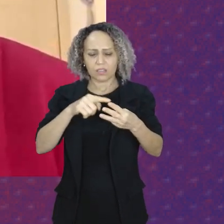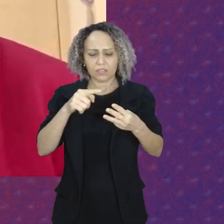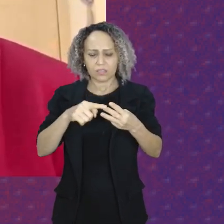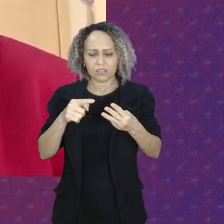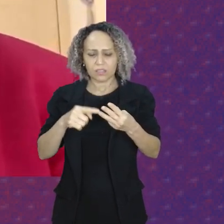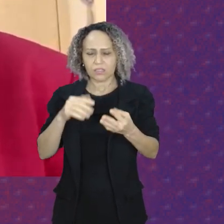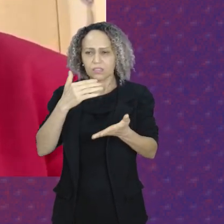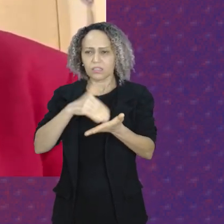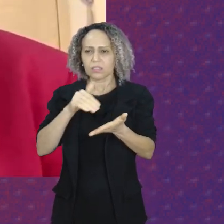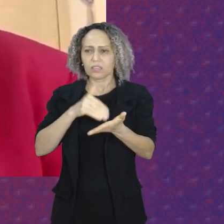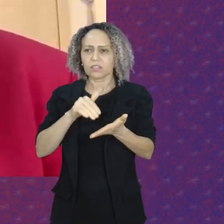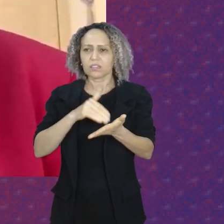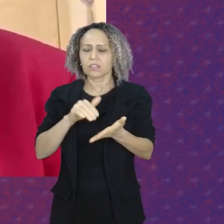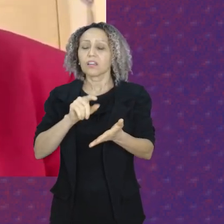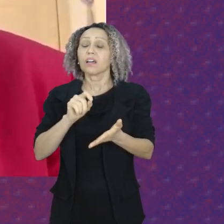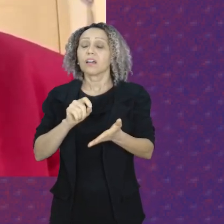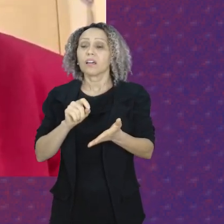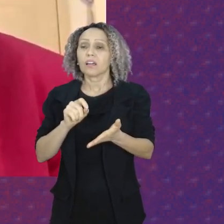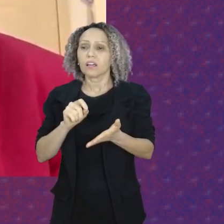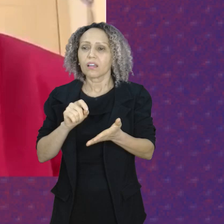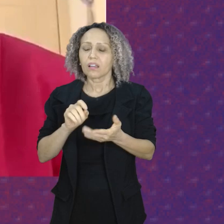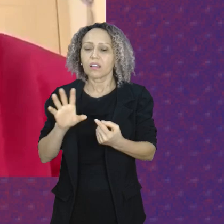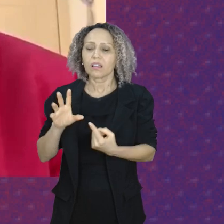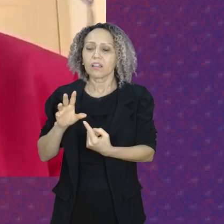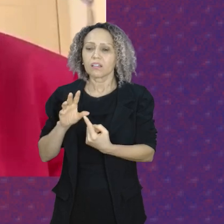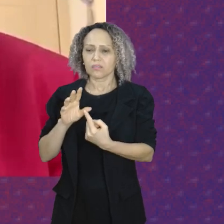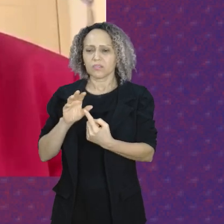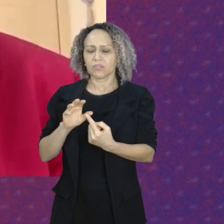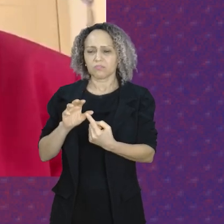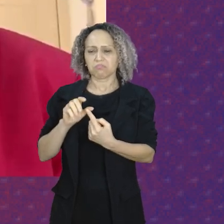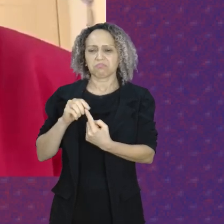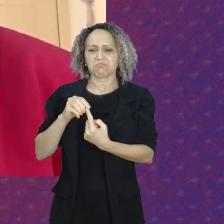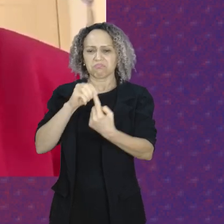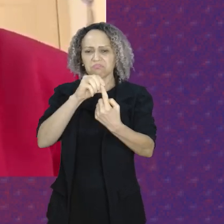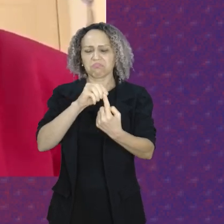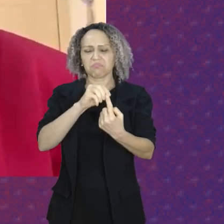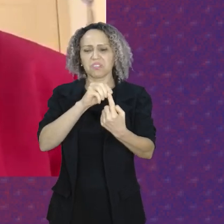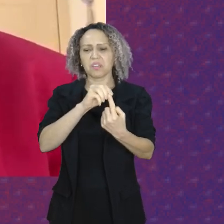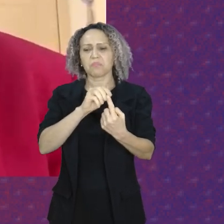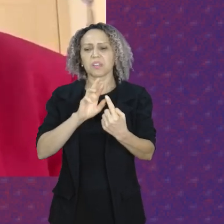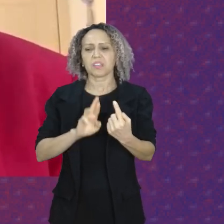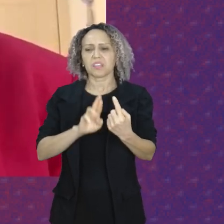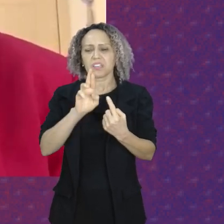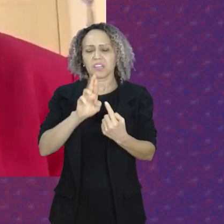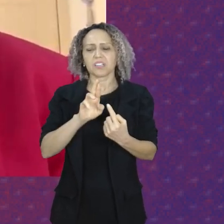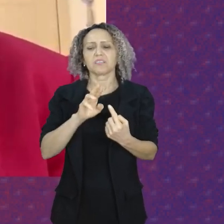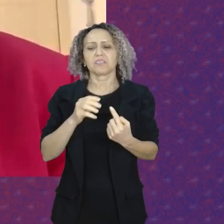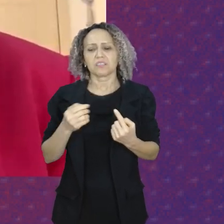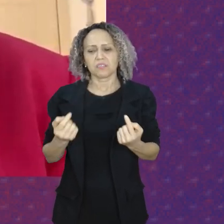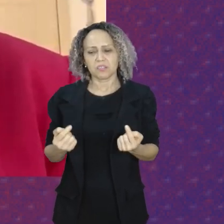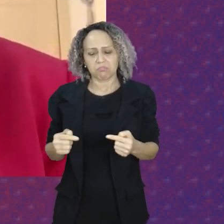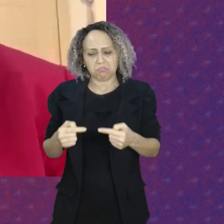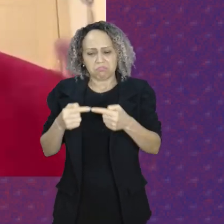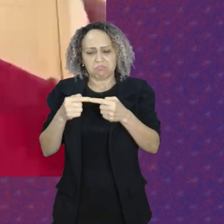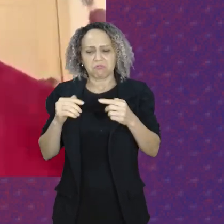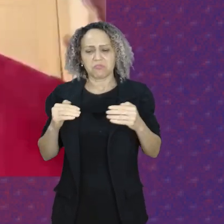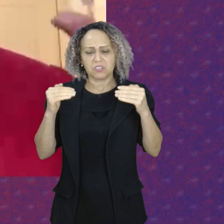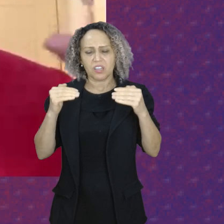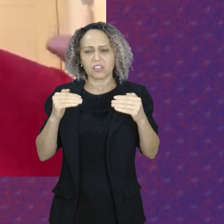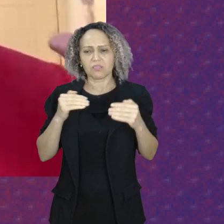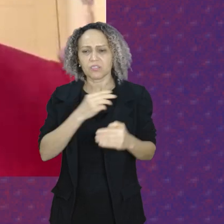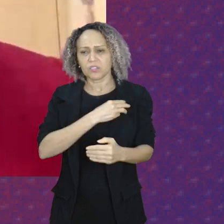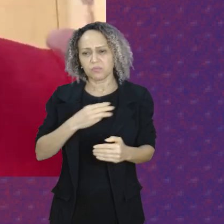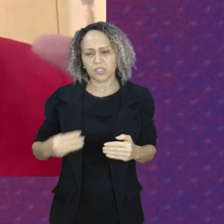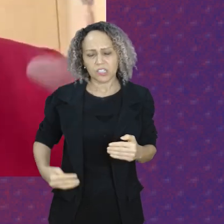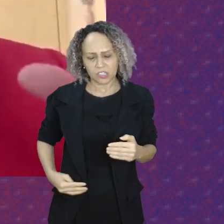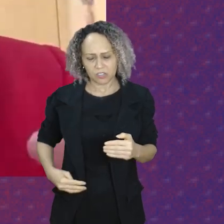seus titulares na condição de ministro de Estado, né. Então, isso já foi assim um aprofundamento, né, de algo que